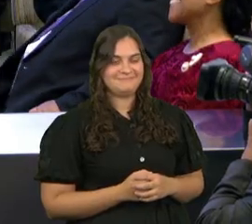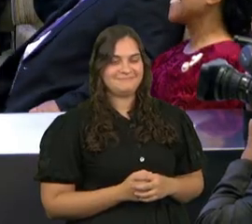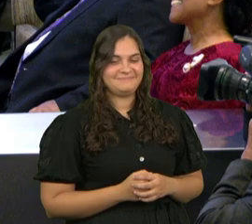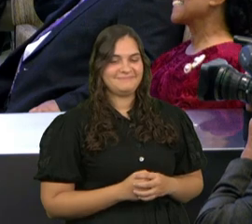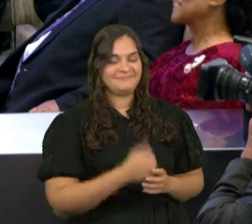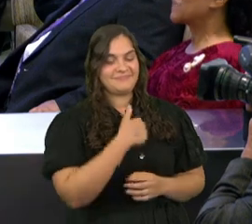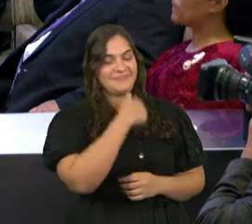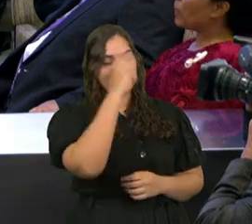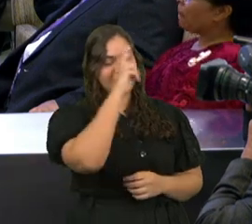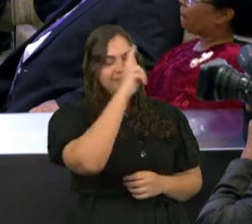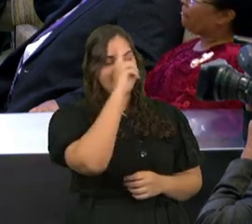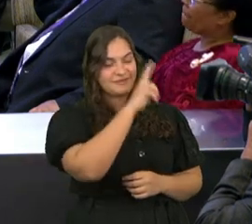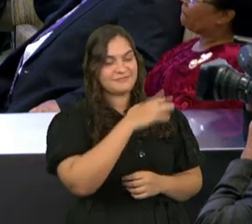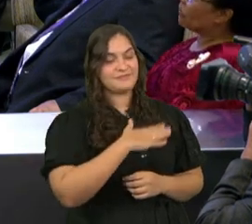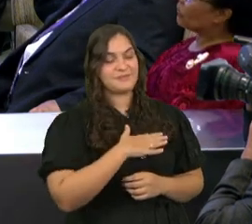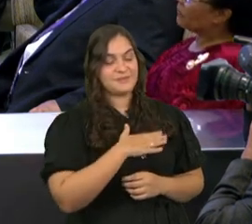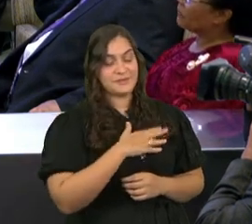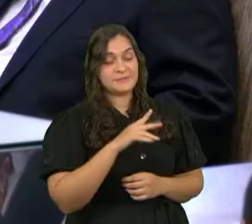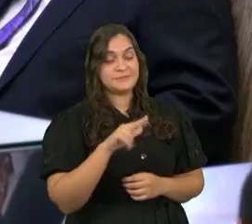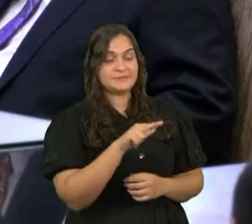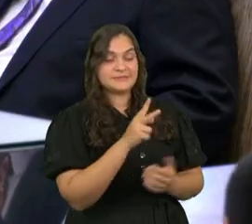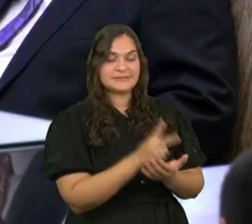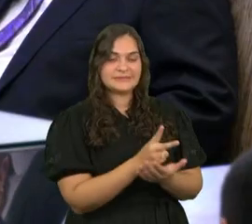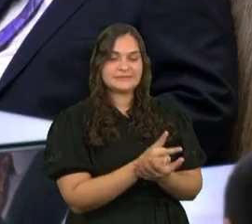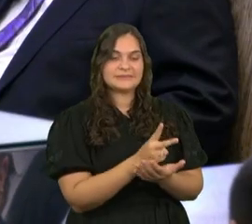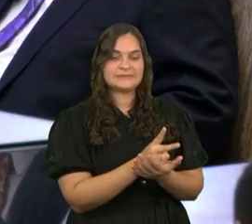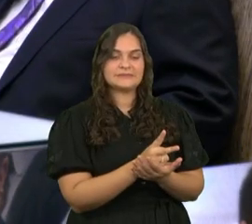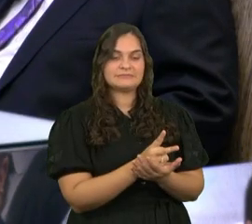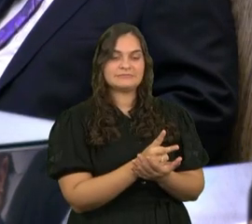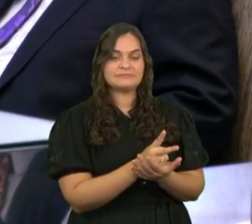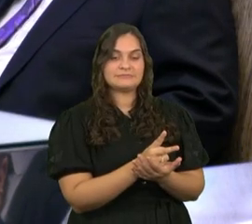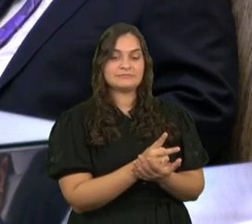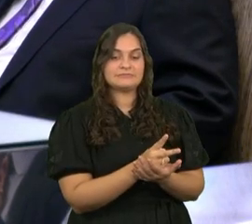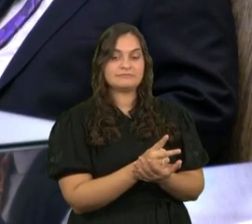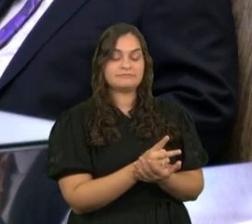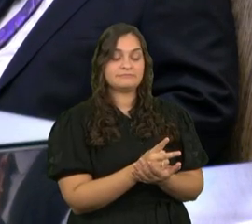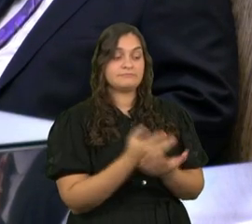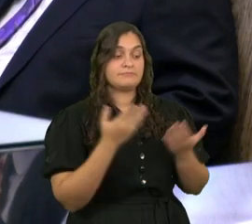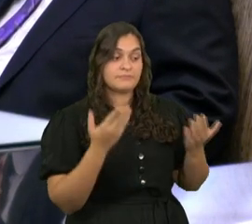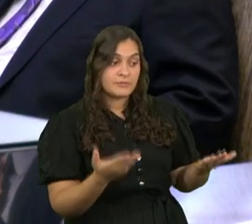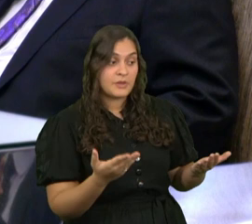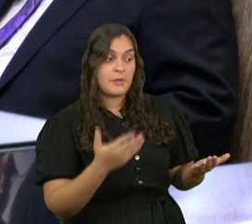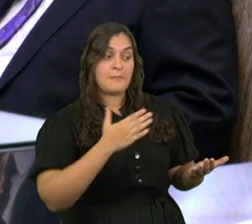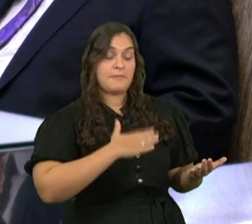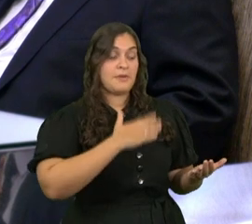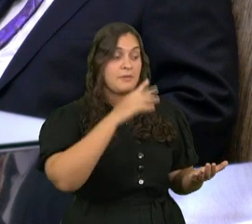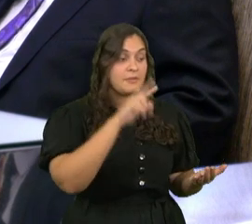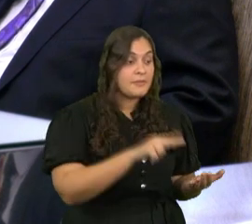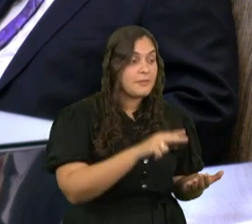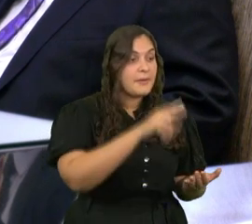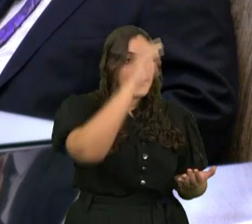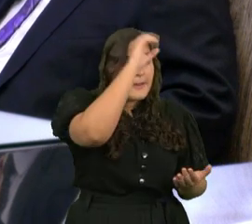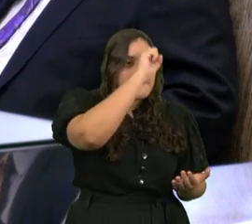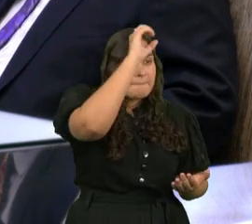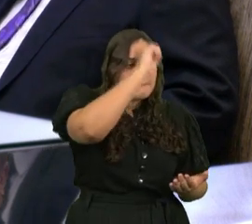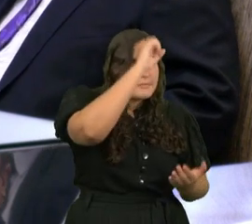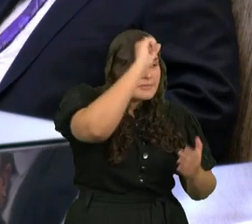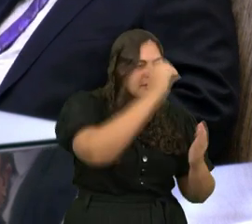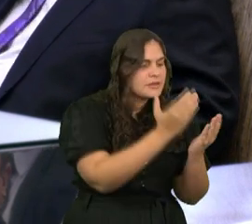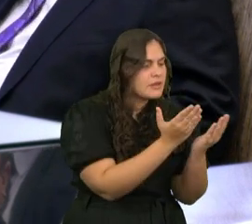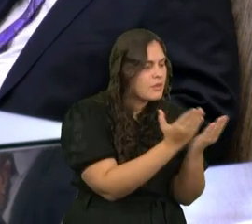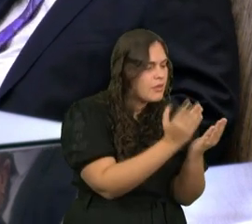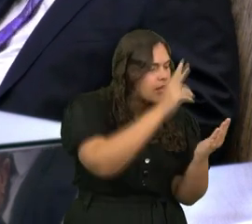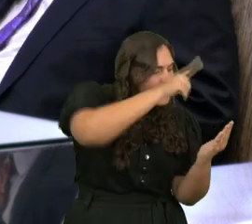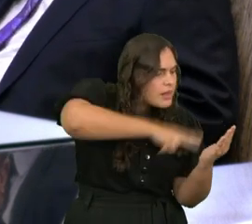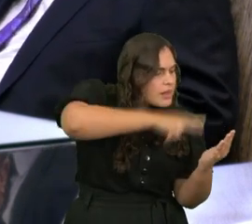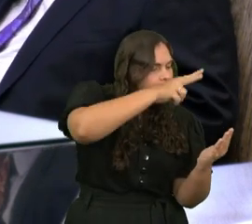Eu me lembro que meu irmão, ele sempre foi devoto, ele aprendeu a ler a Bíblia, meus irmãos. Então, com 5 anos de idade, ele começou a ler mais a